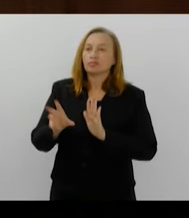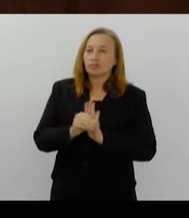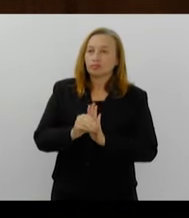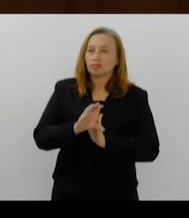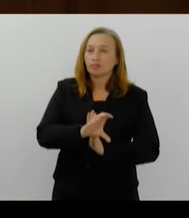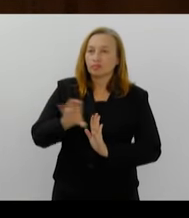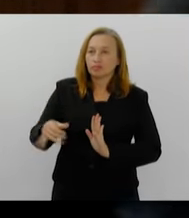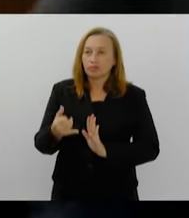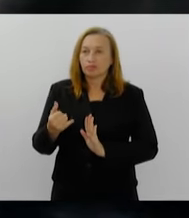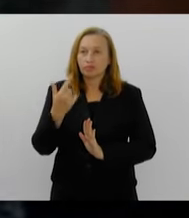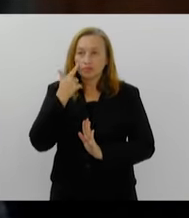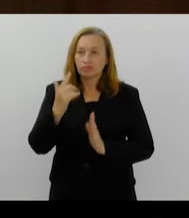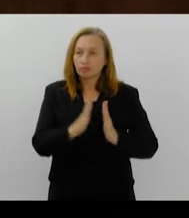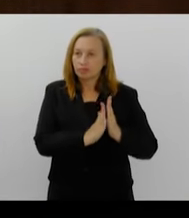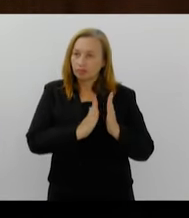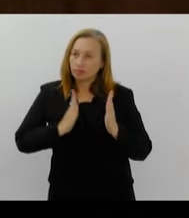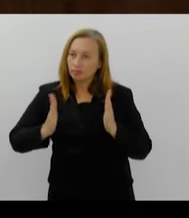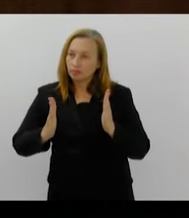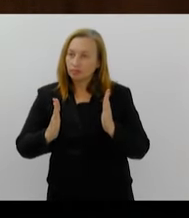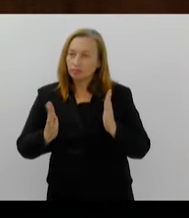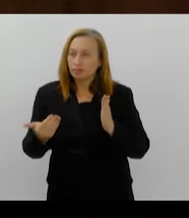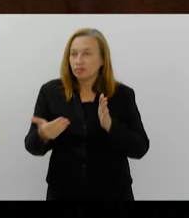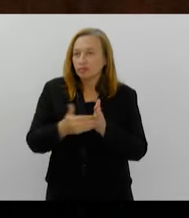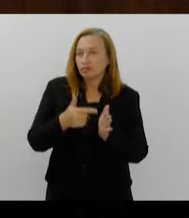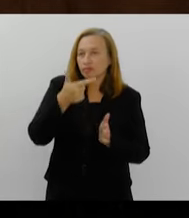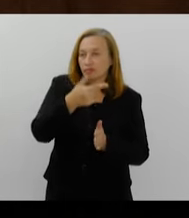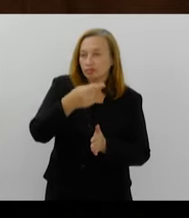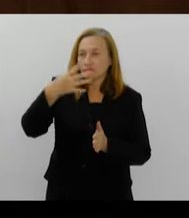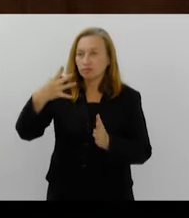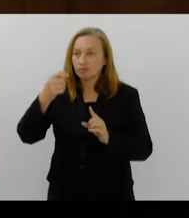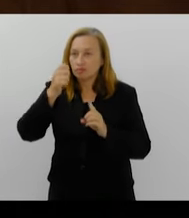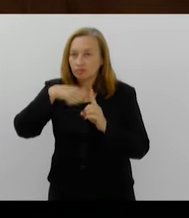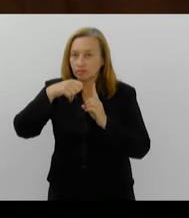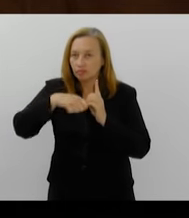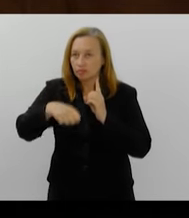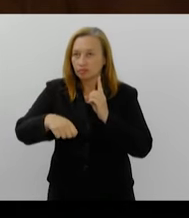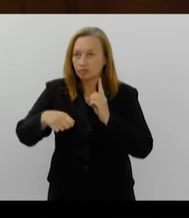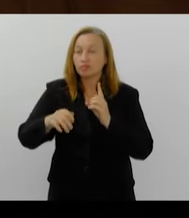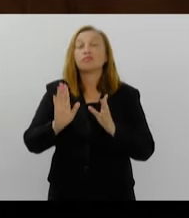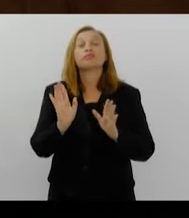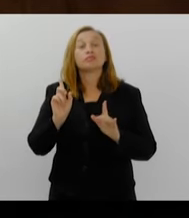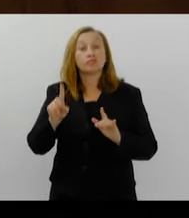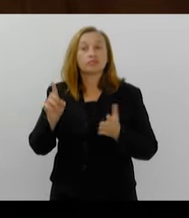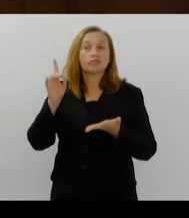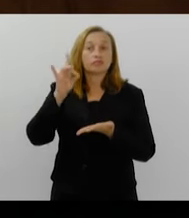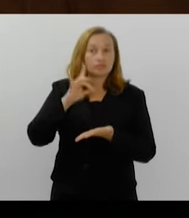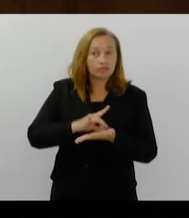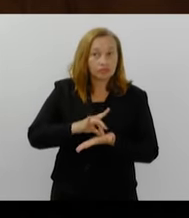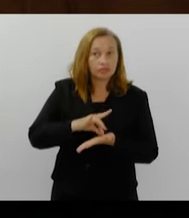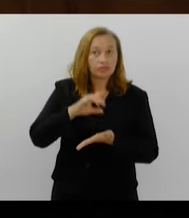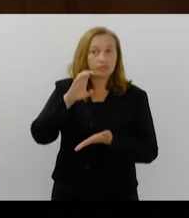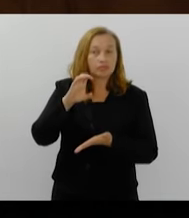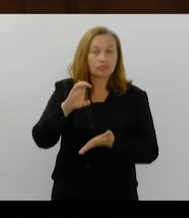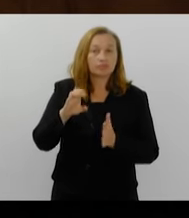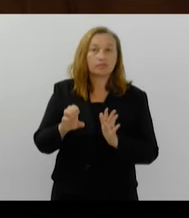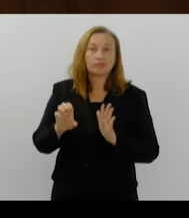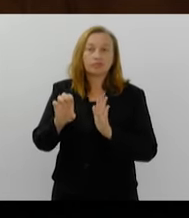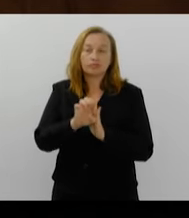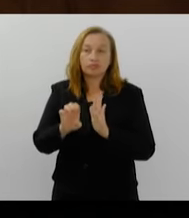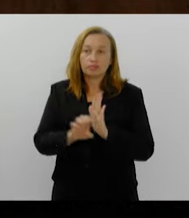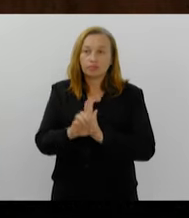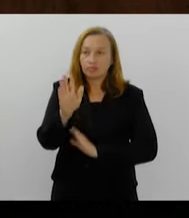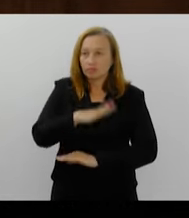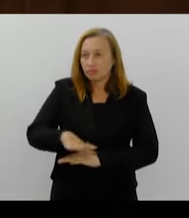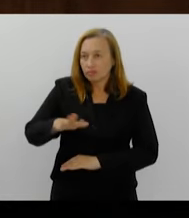a prorrogação até 24 meses. E, na realidade, o ECA, ele fala que